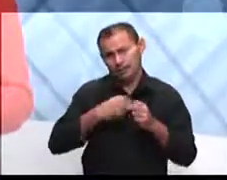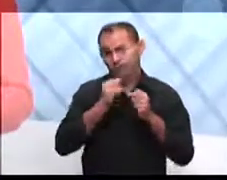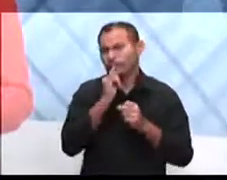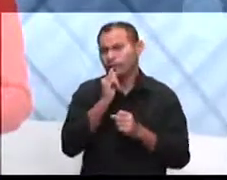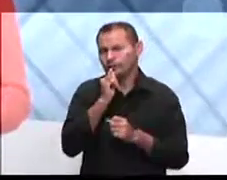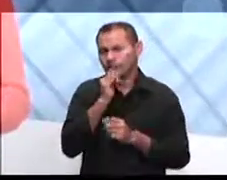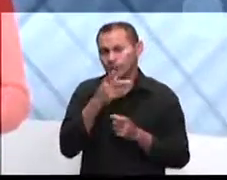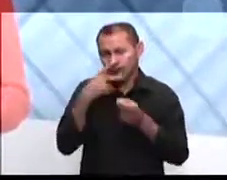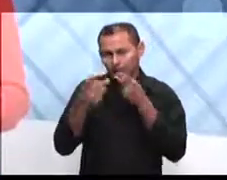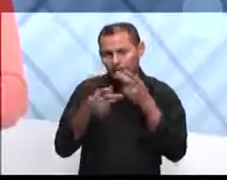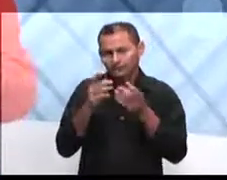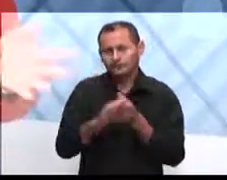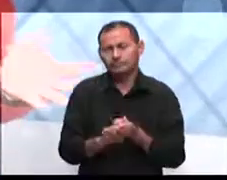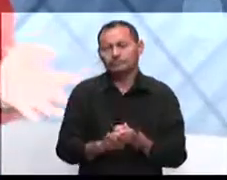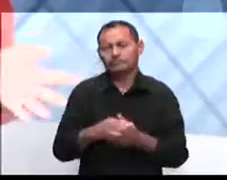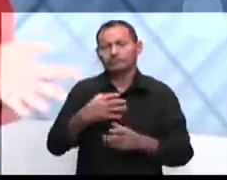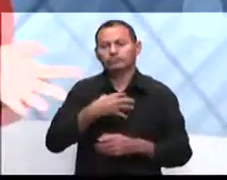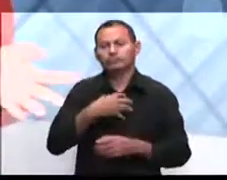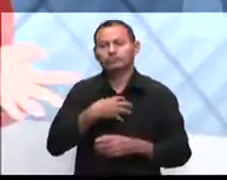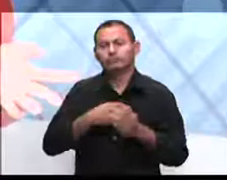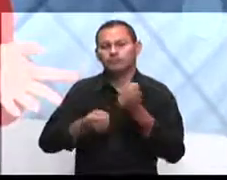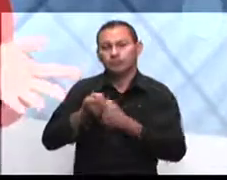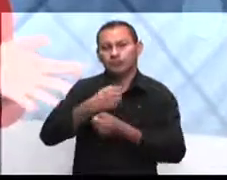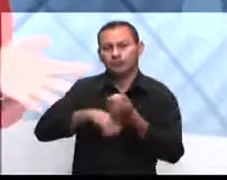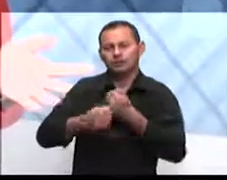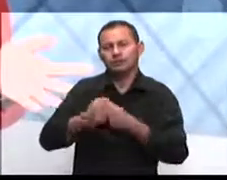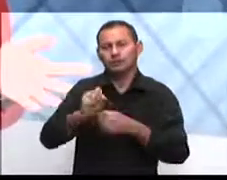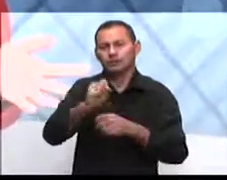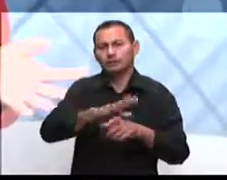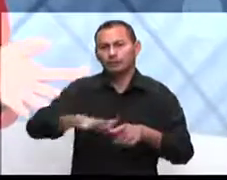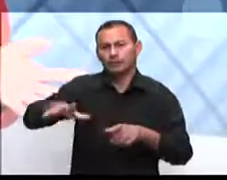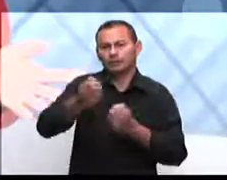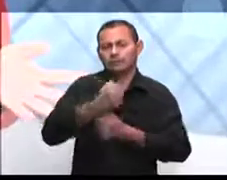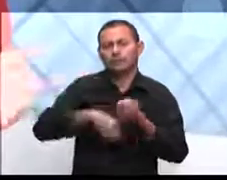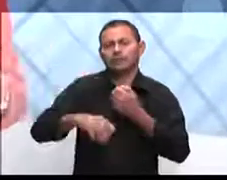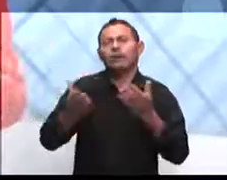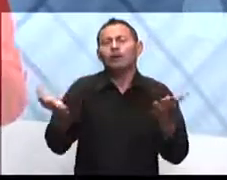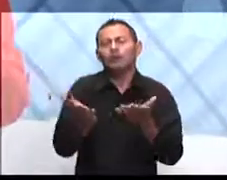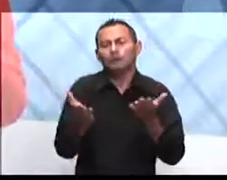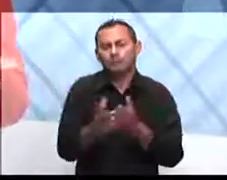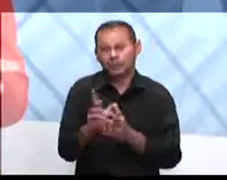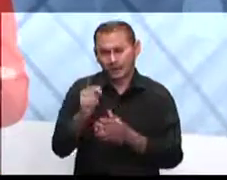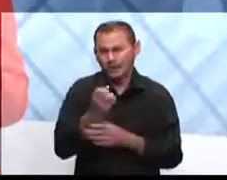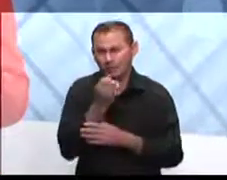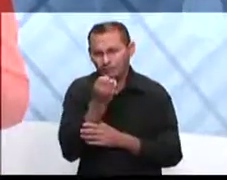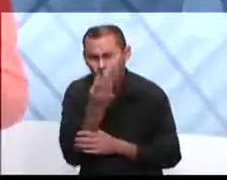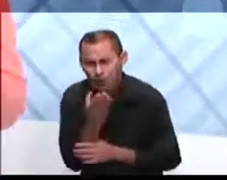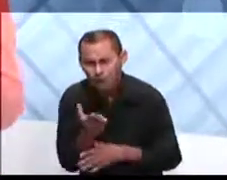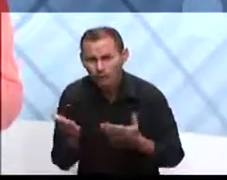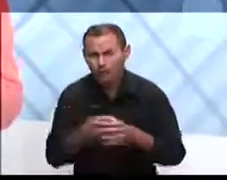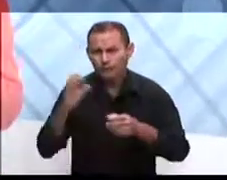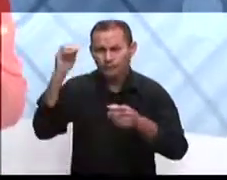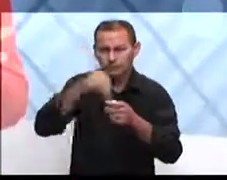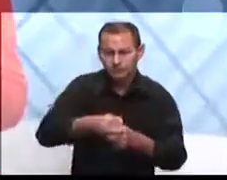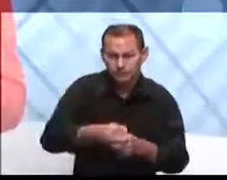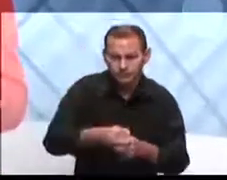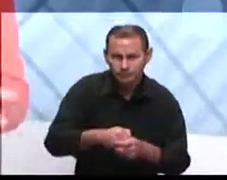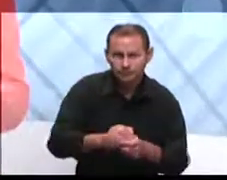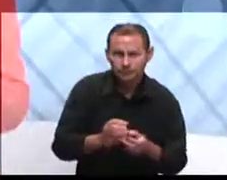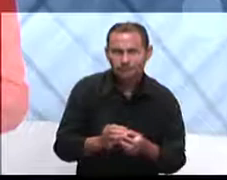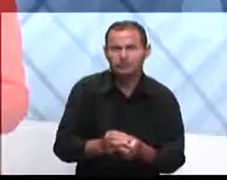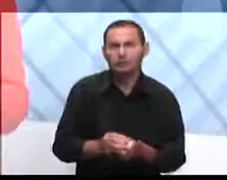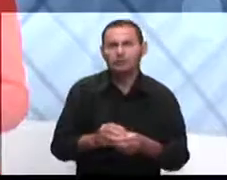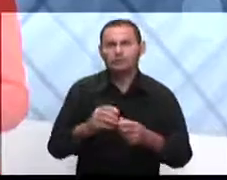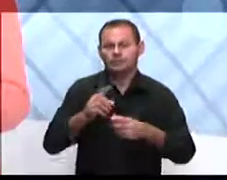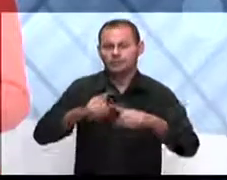exemplo, citar, né, as condições econômicas, o cenário econômico hoje, ela é favorável para lançar